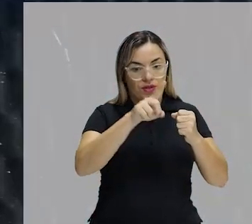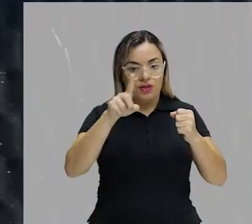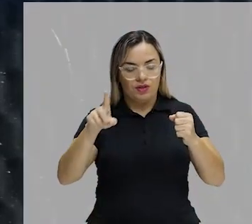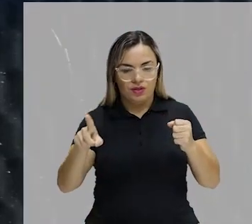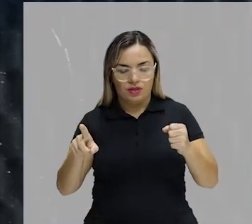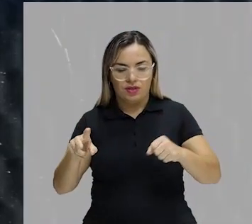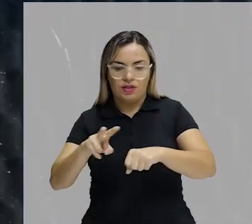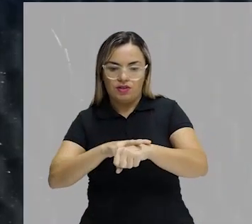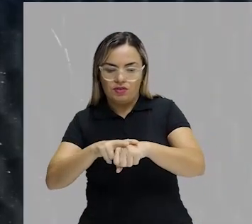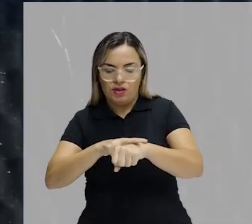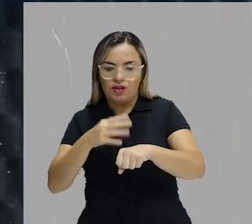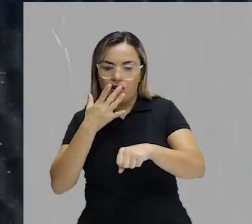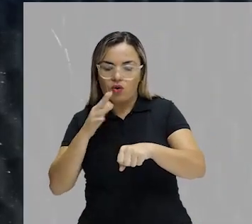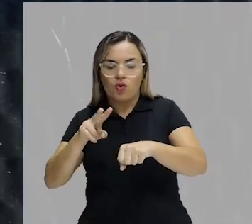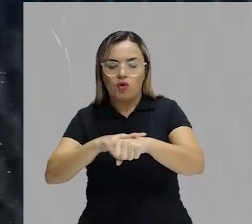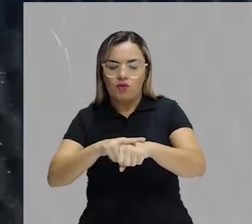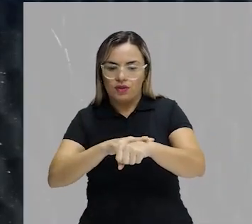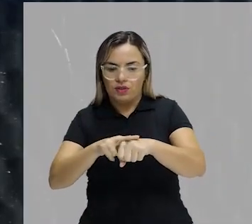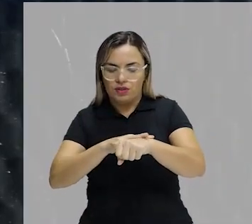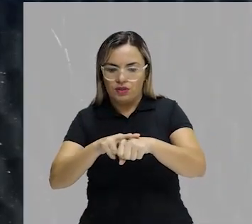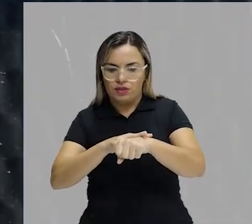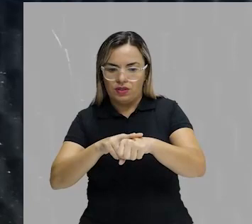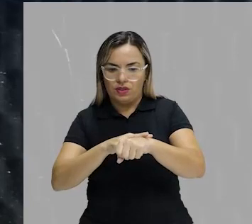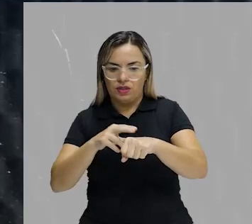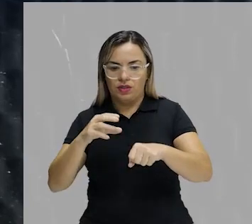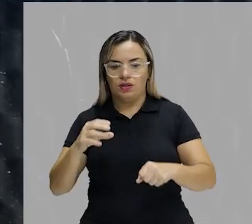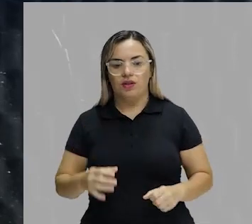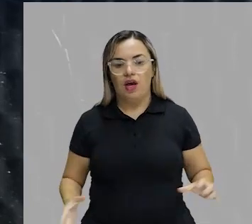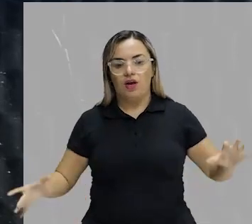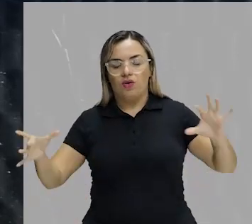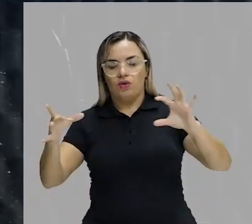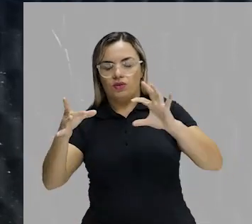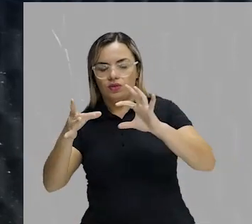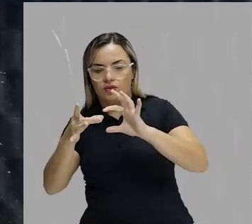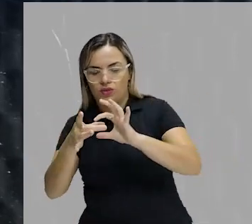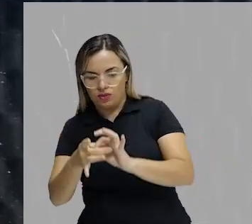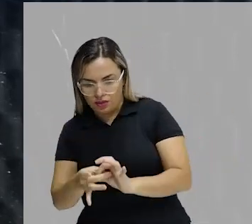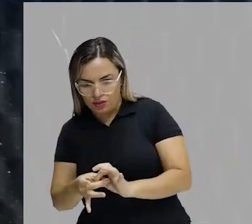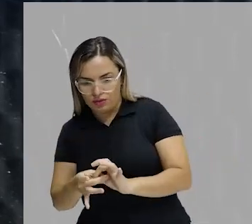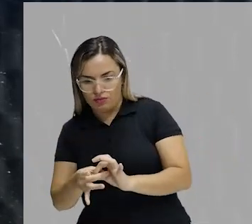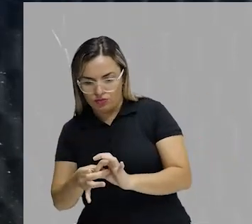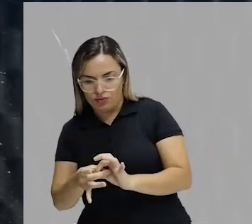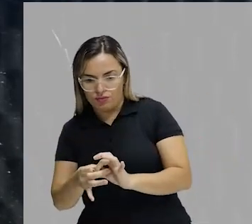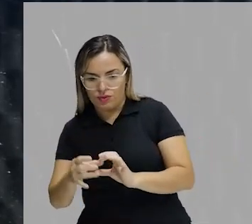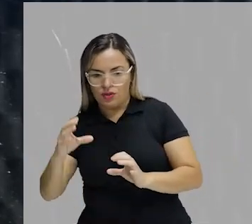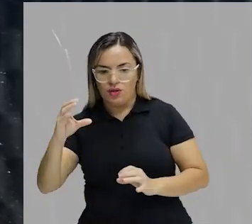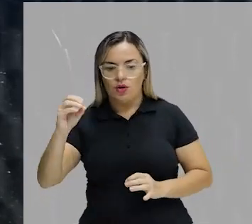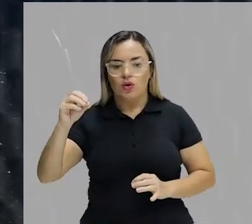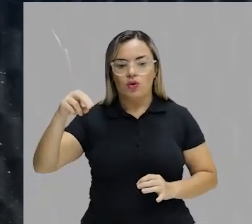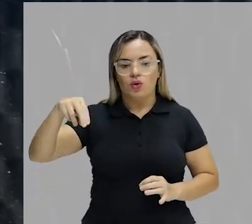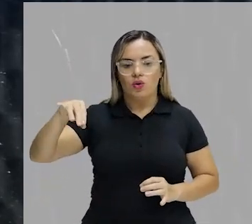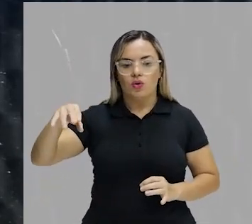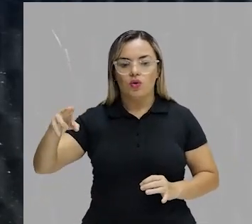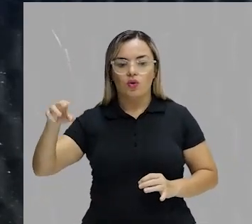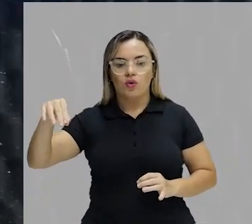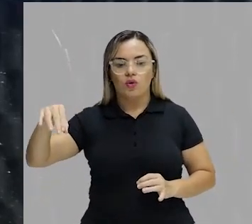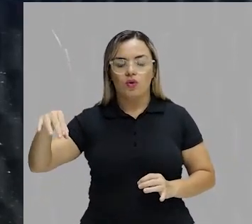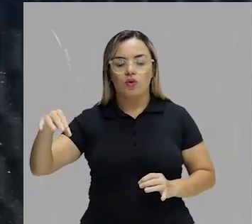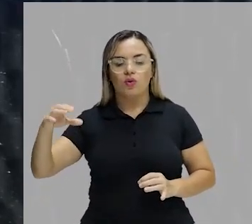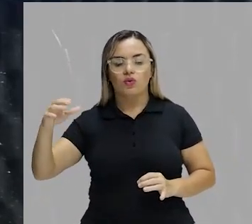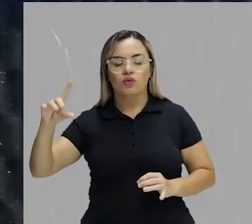A conjunção é a classe de palavras que tem a função de ligar